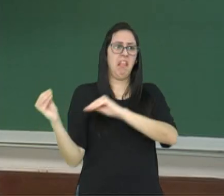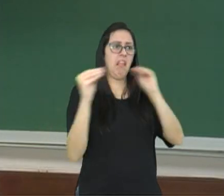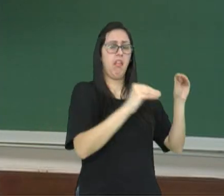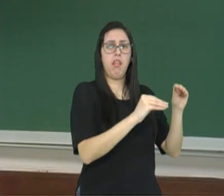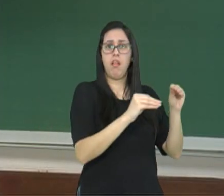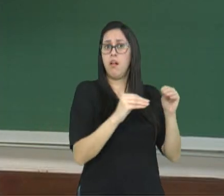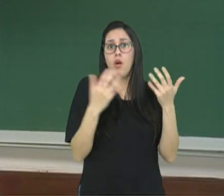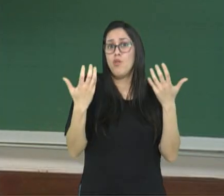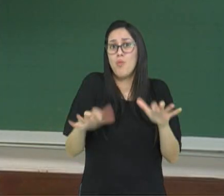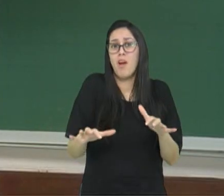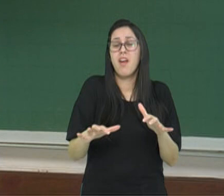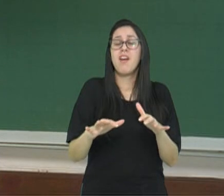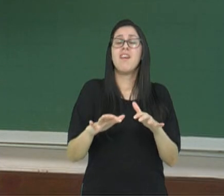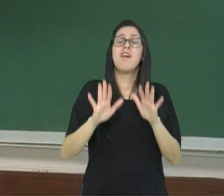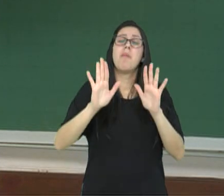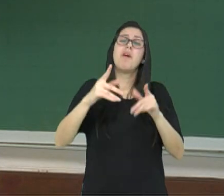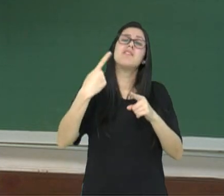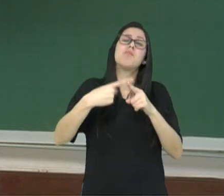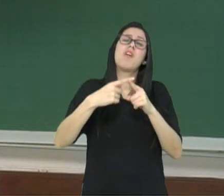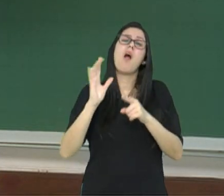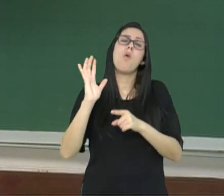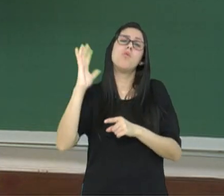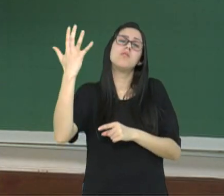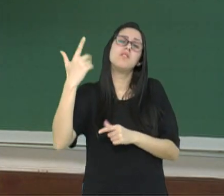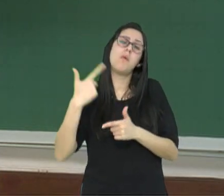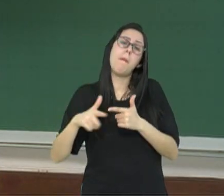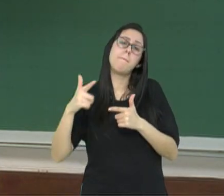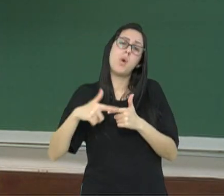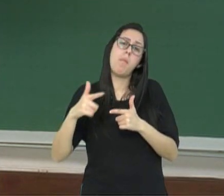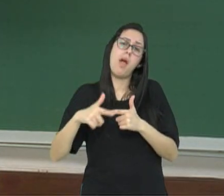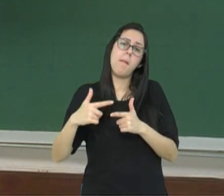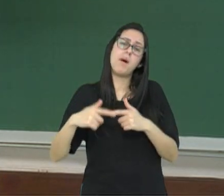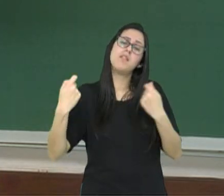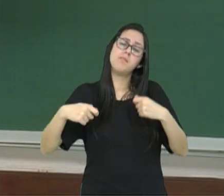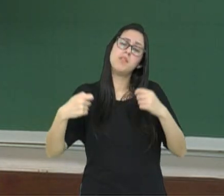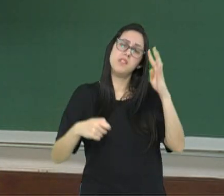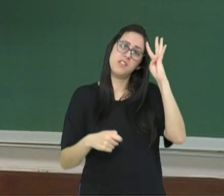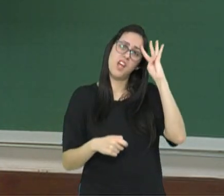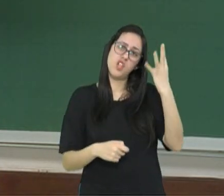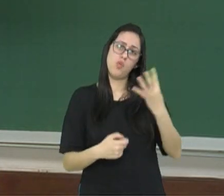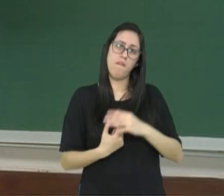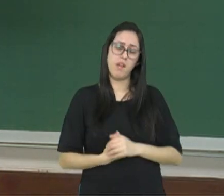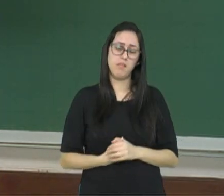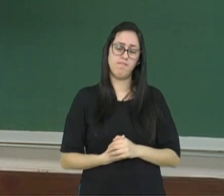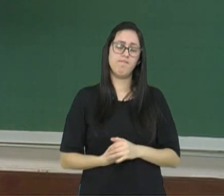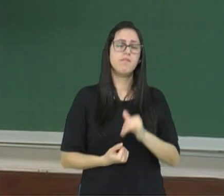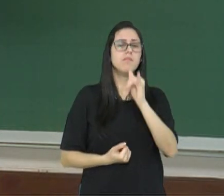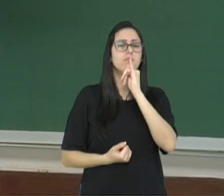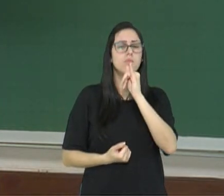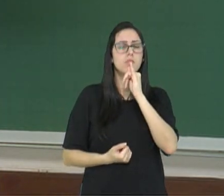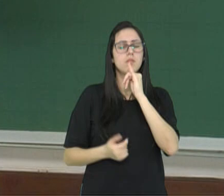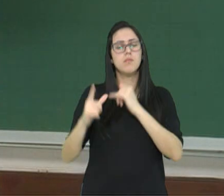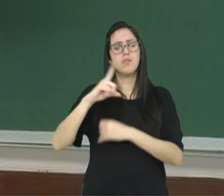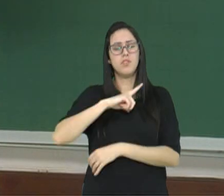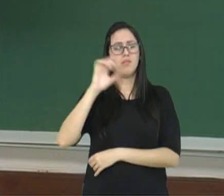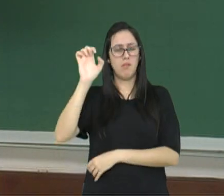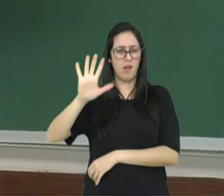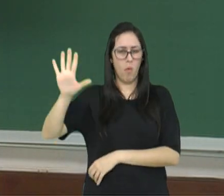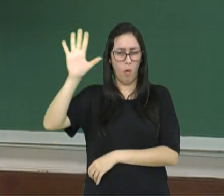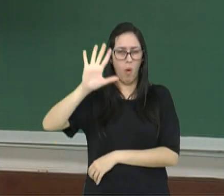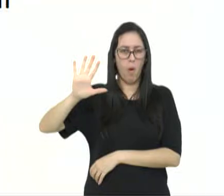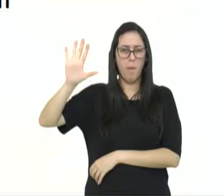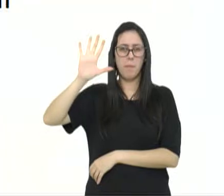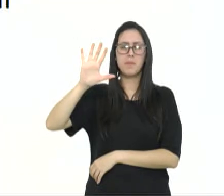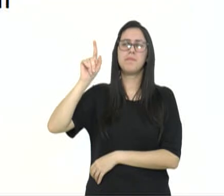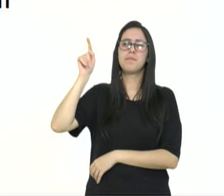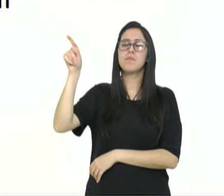porque elas estão lidando com algum problema e vão precisar de uma solução de fora. No caso aqui dos imigrantes europeus,